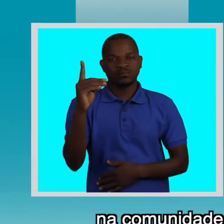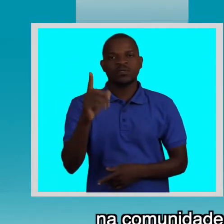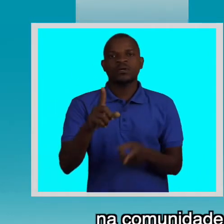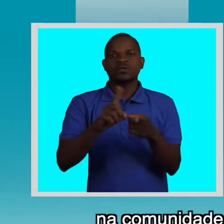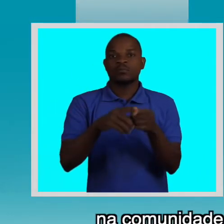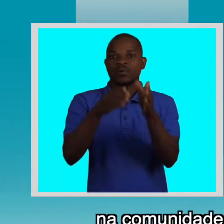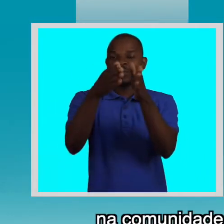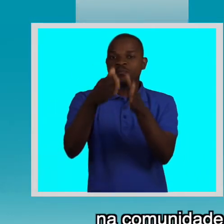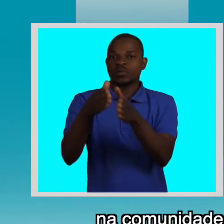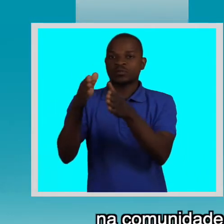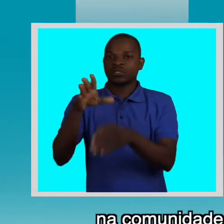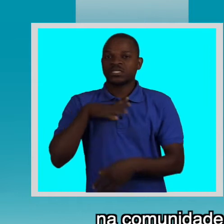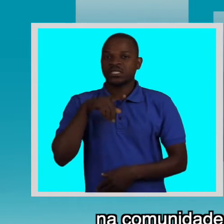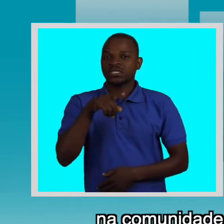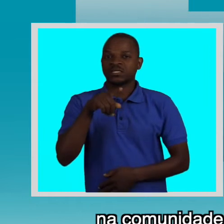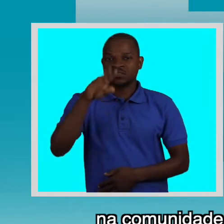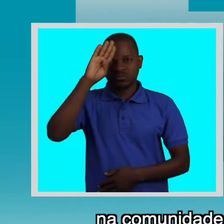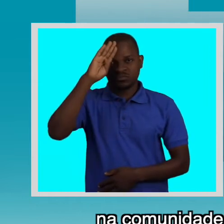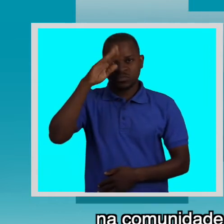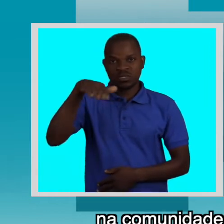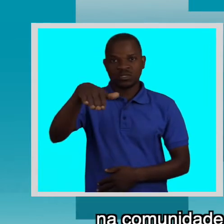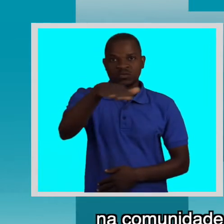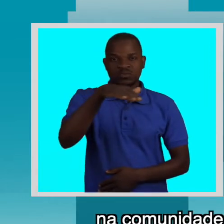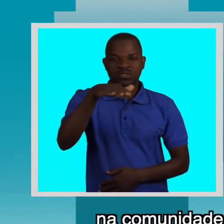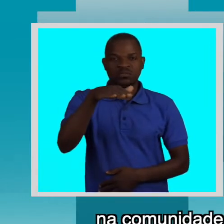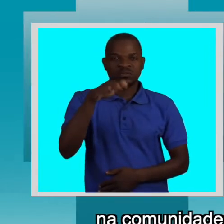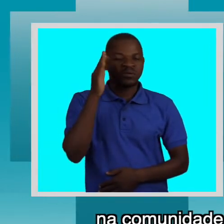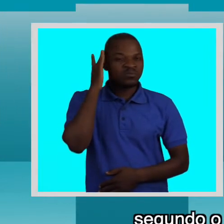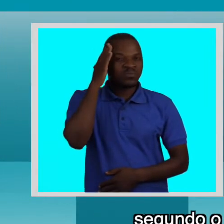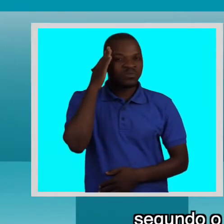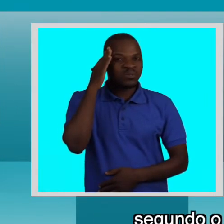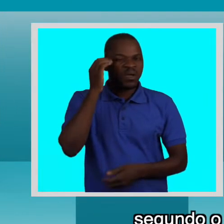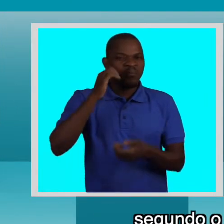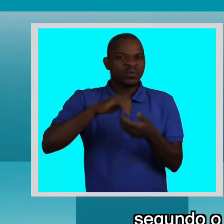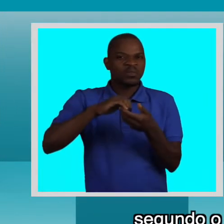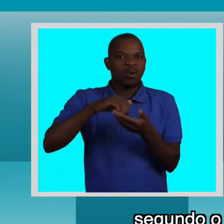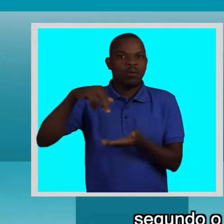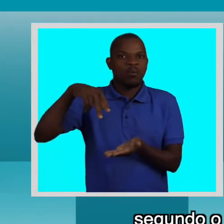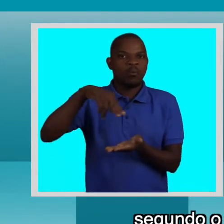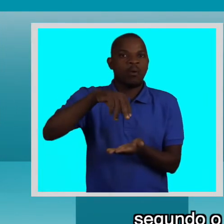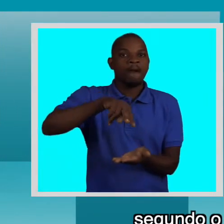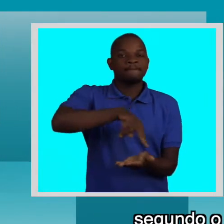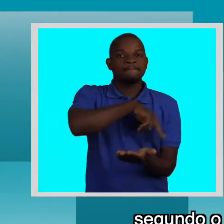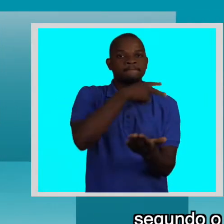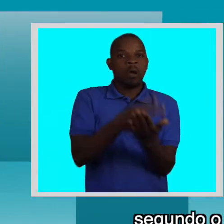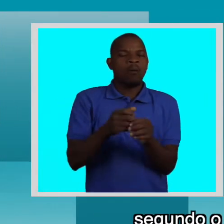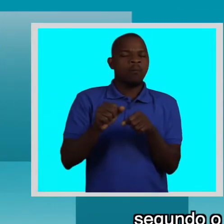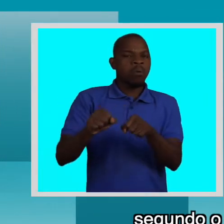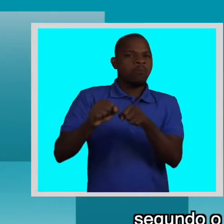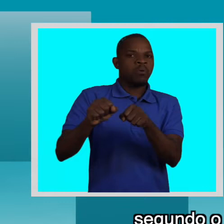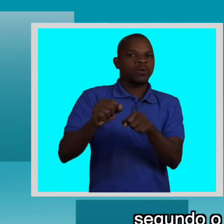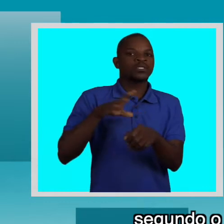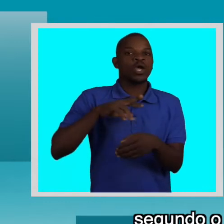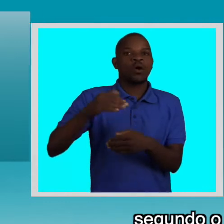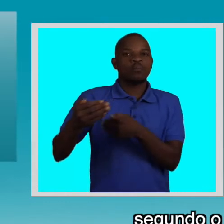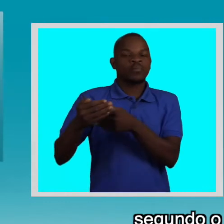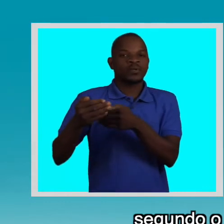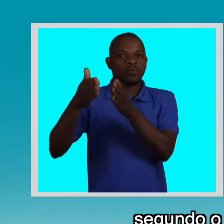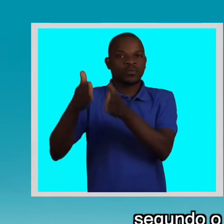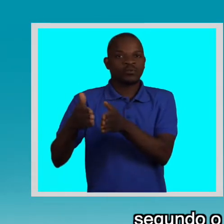na comunidade, eles têm um mito que se alguém cai, se tiver alguém por perto,